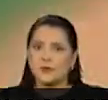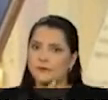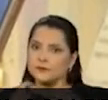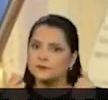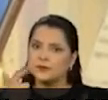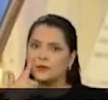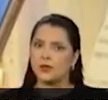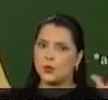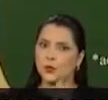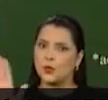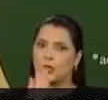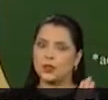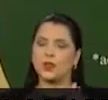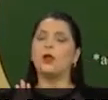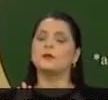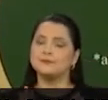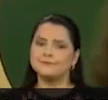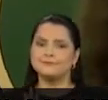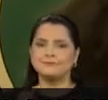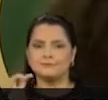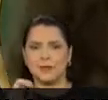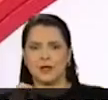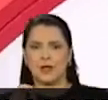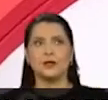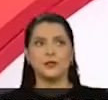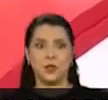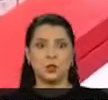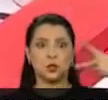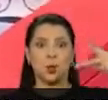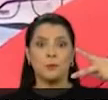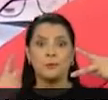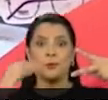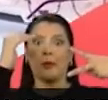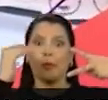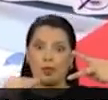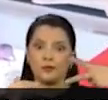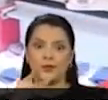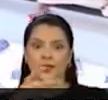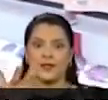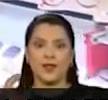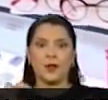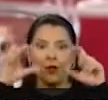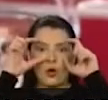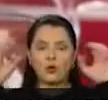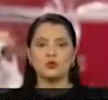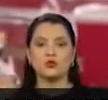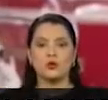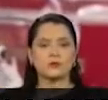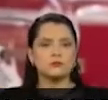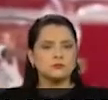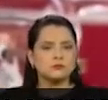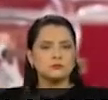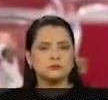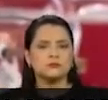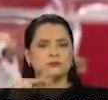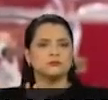precisa ficar atento para não pagar a metade do dobro o Jailton está de olho em uma armação de óculos e começou as